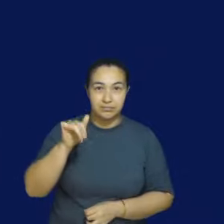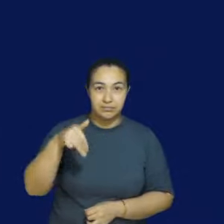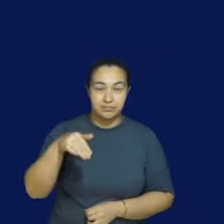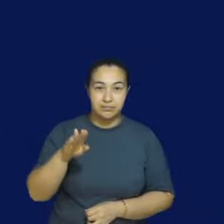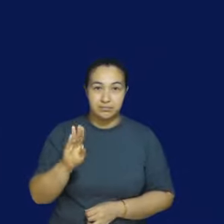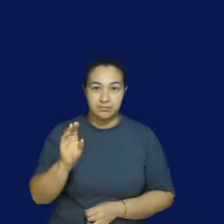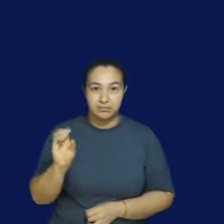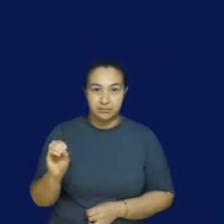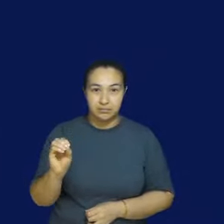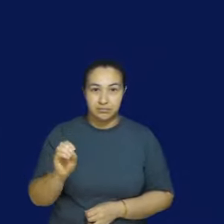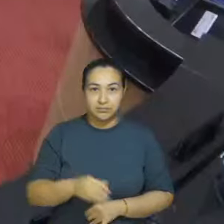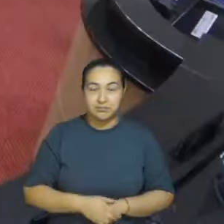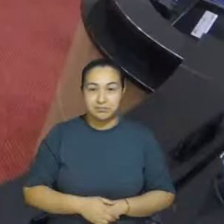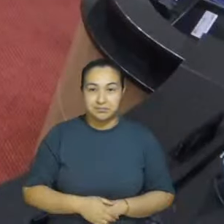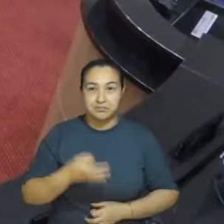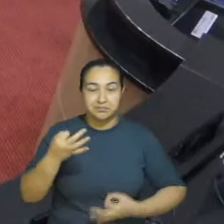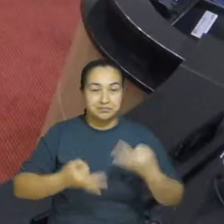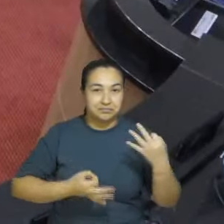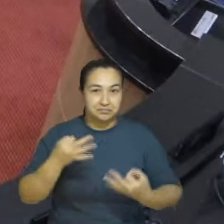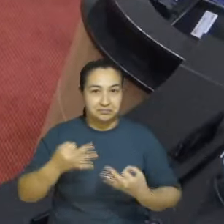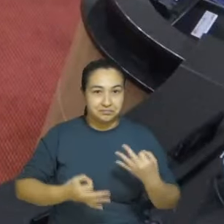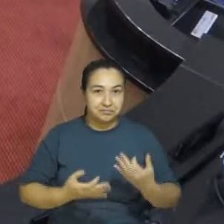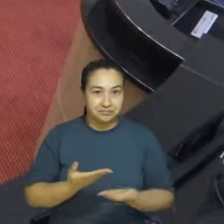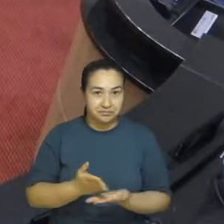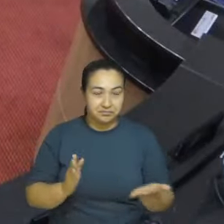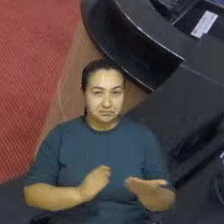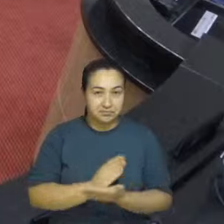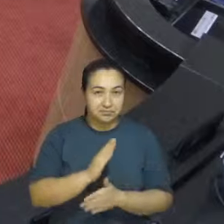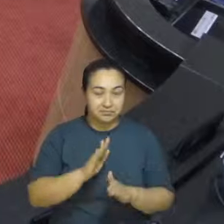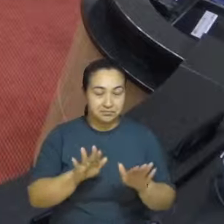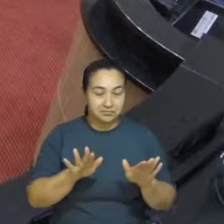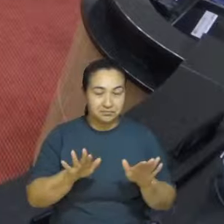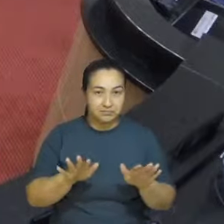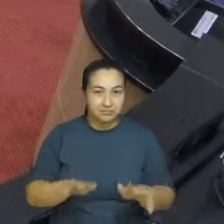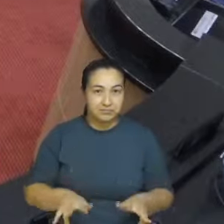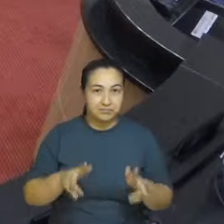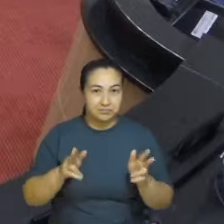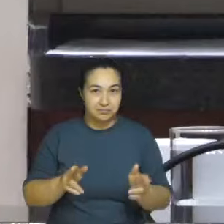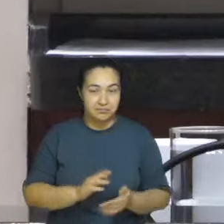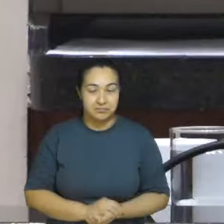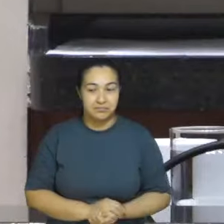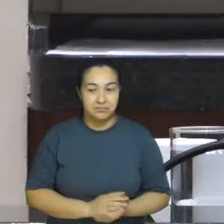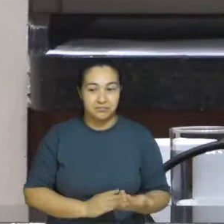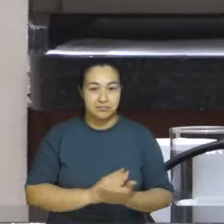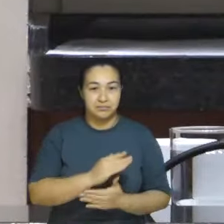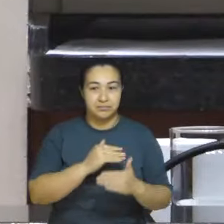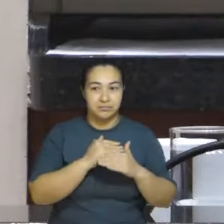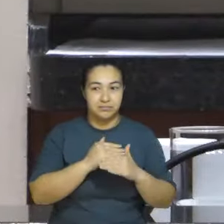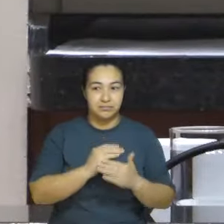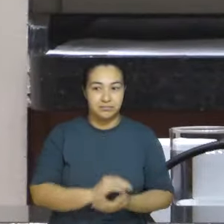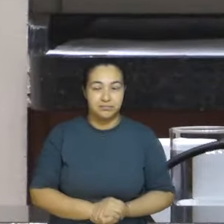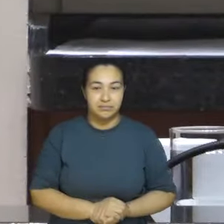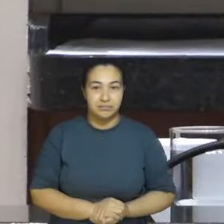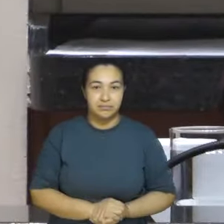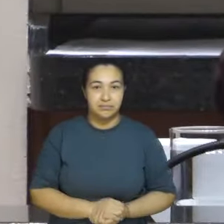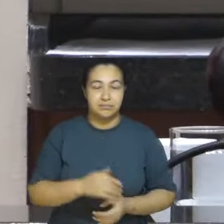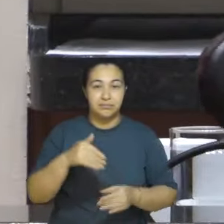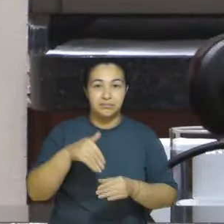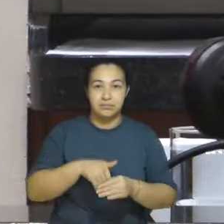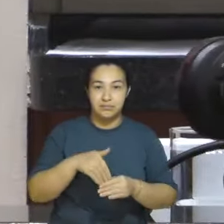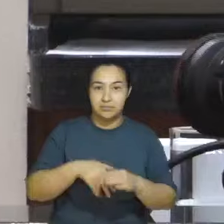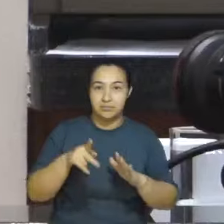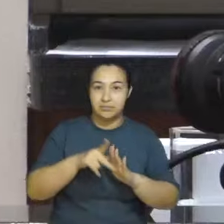especifica. Em votação. Deputados que aprovam, permaneçam como se encontram. Aprovado por unanimidade. Votação da redação final